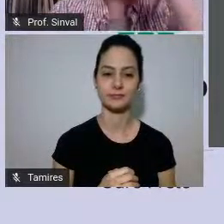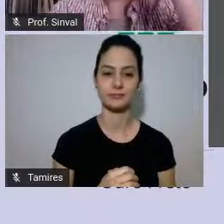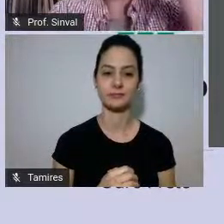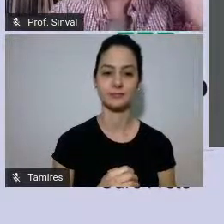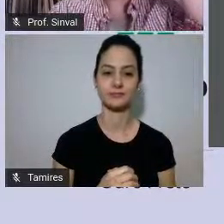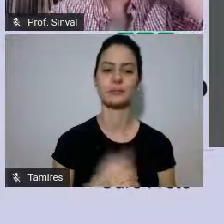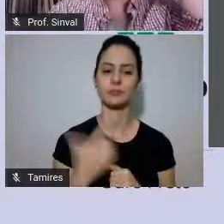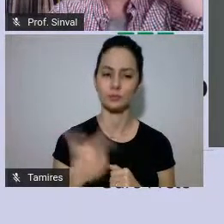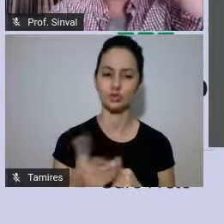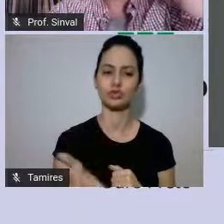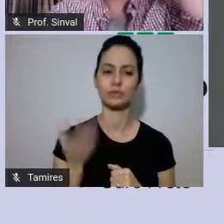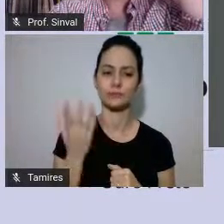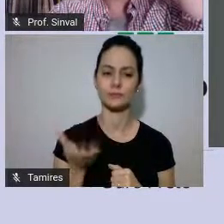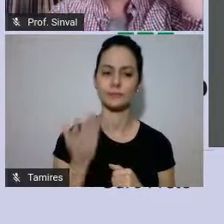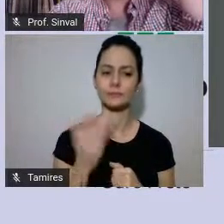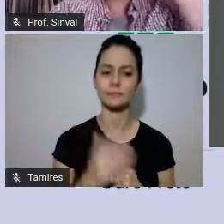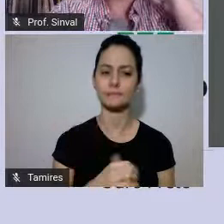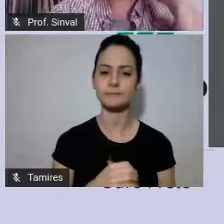Pode passar.